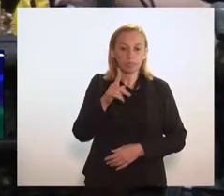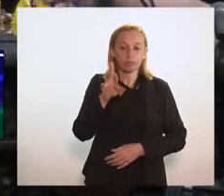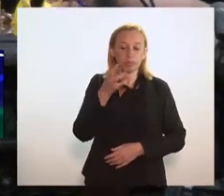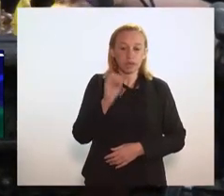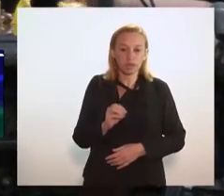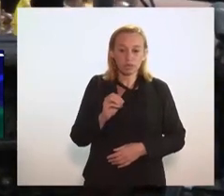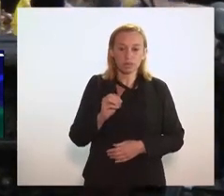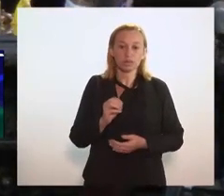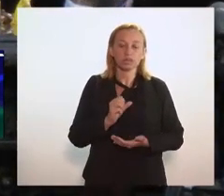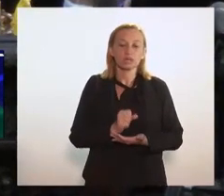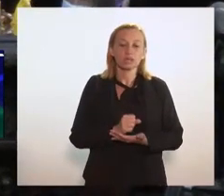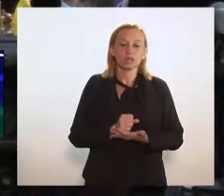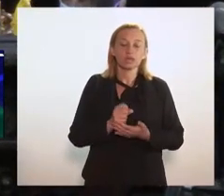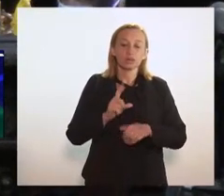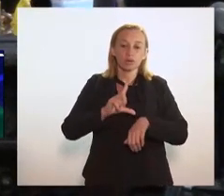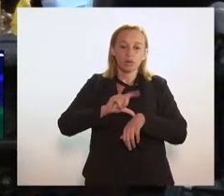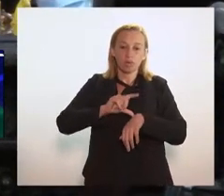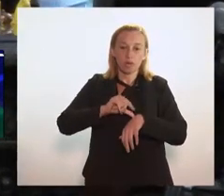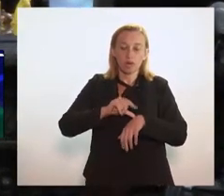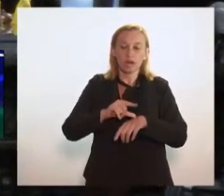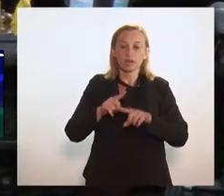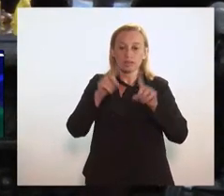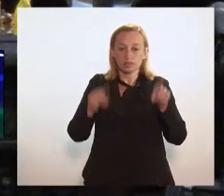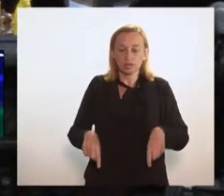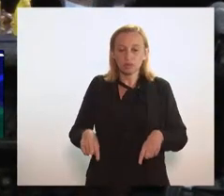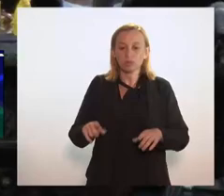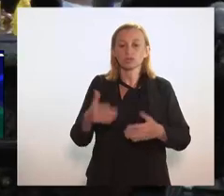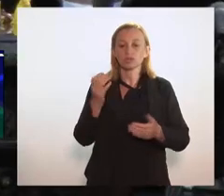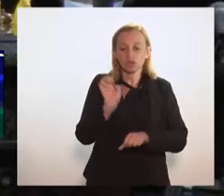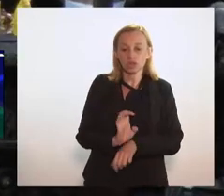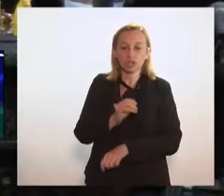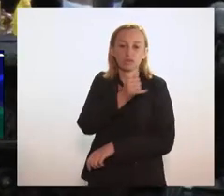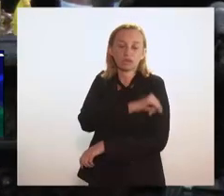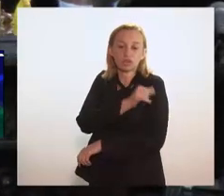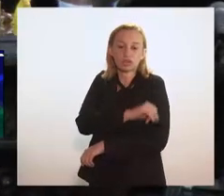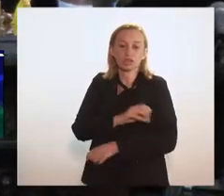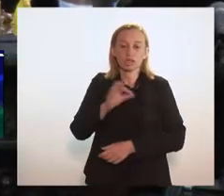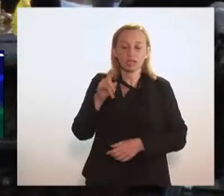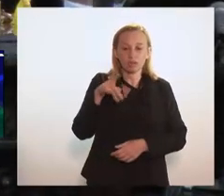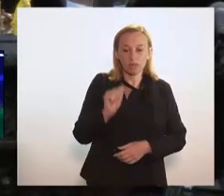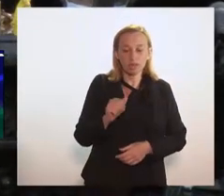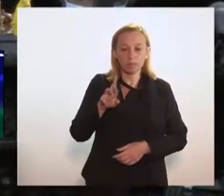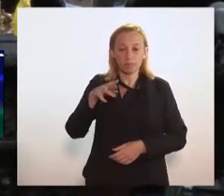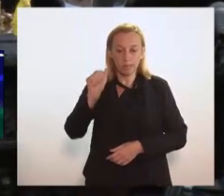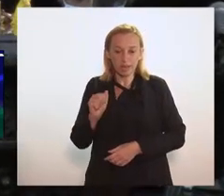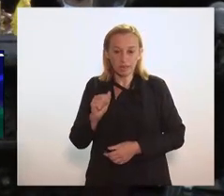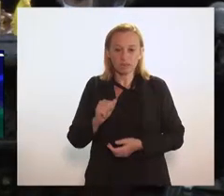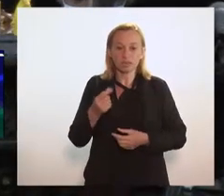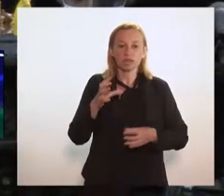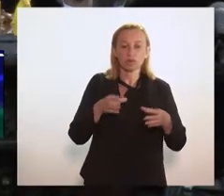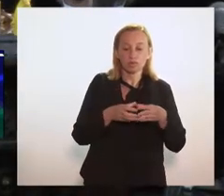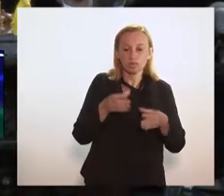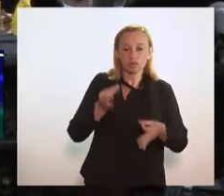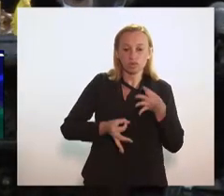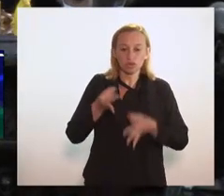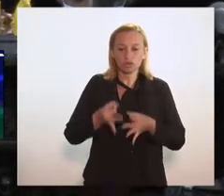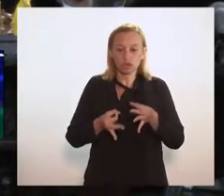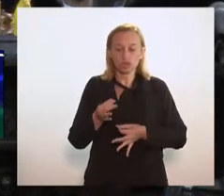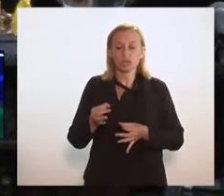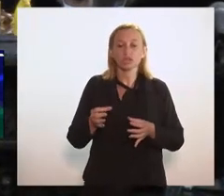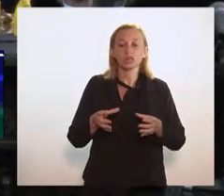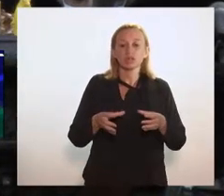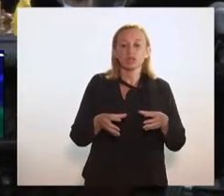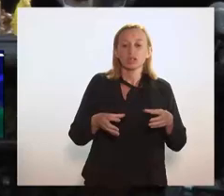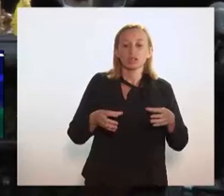das cargas horárias dos servidores efetivos do Estado do Rio de Janeiro da categoria médico, pendendo de pareceres das comissões de Constituição e Justiça, presidente. Saúde e